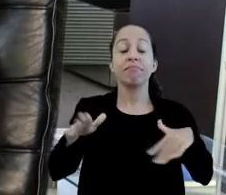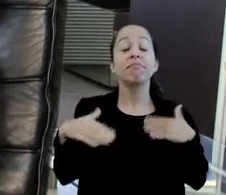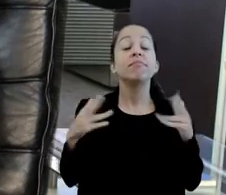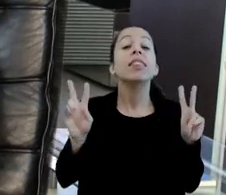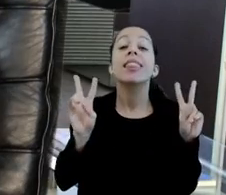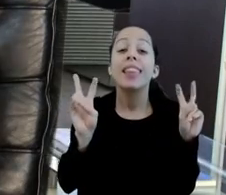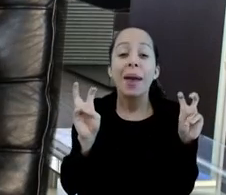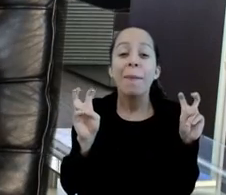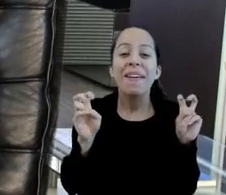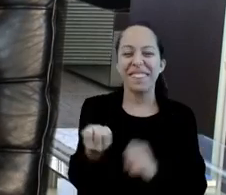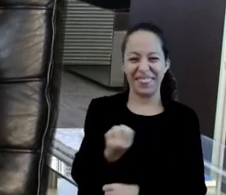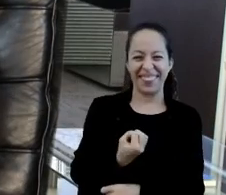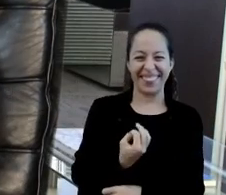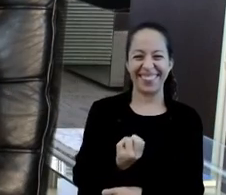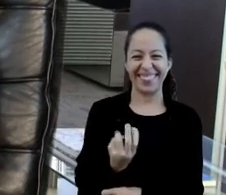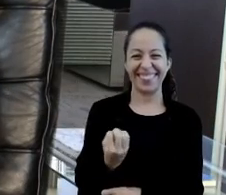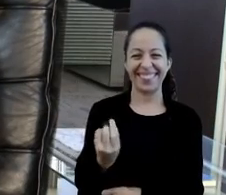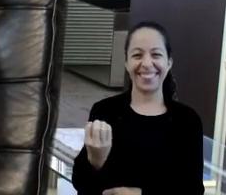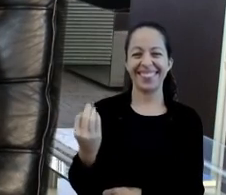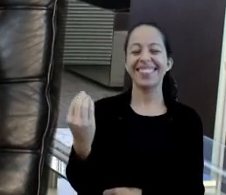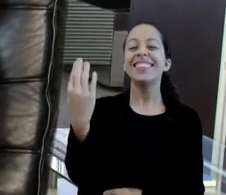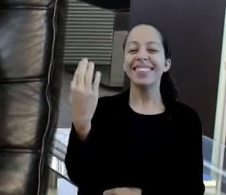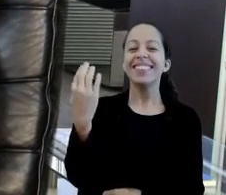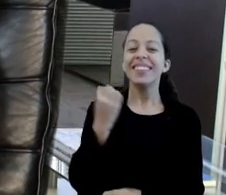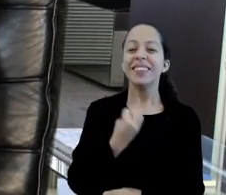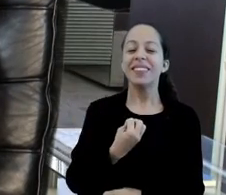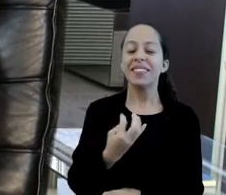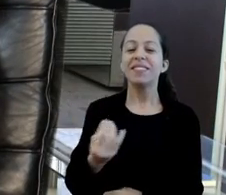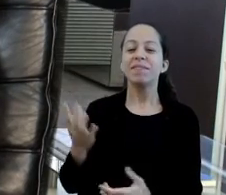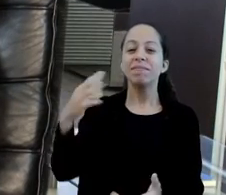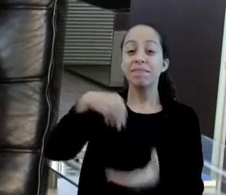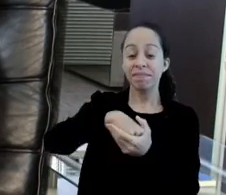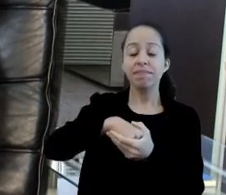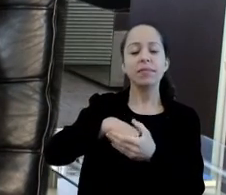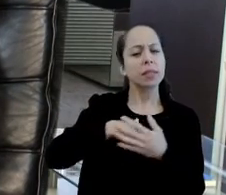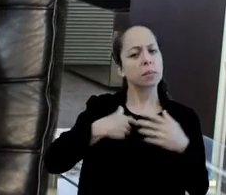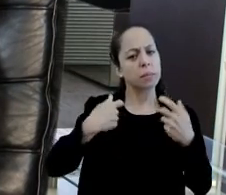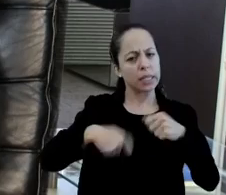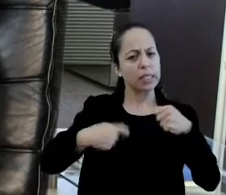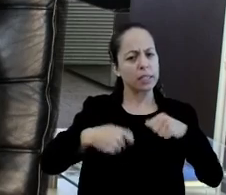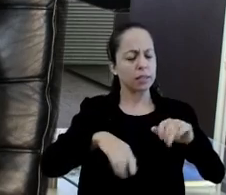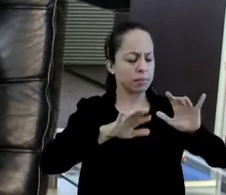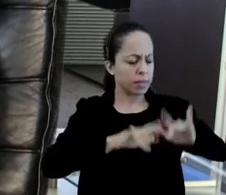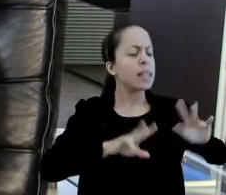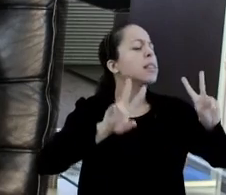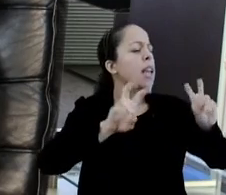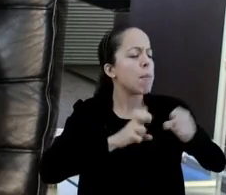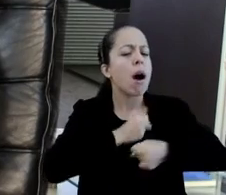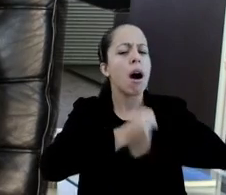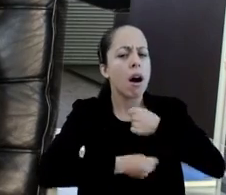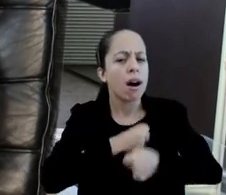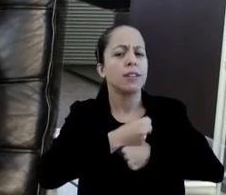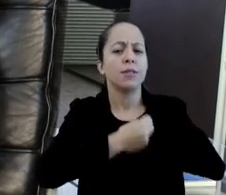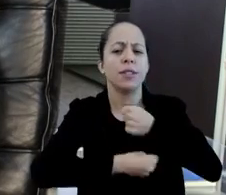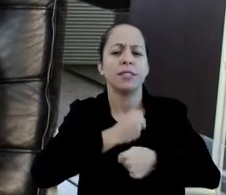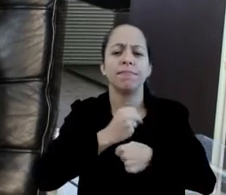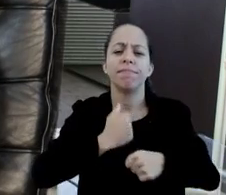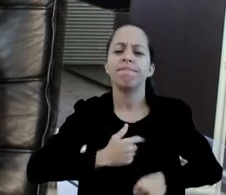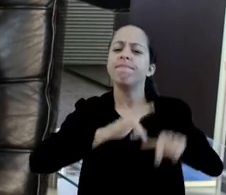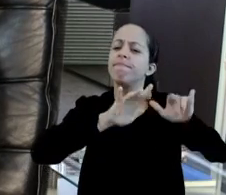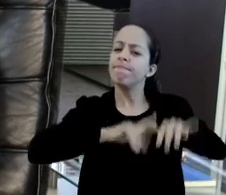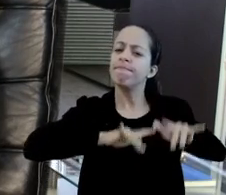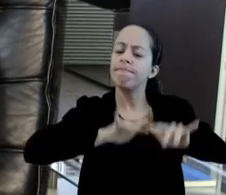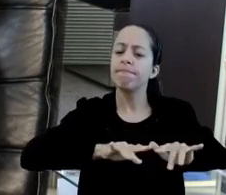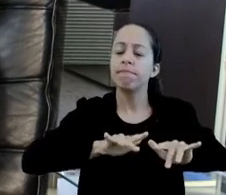para eu ter o conteúdo necessário para escrever a produção ali. E na época da pandemia, cadê